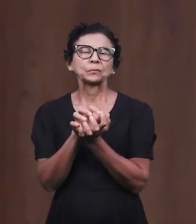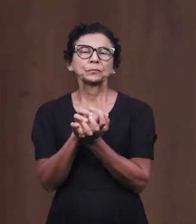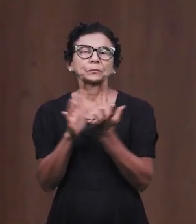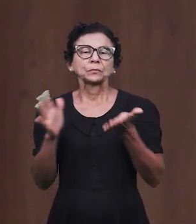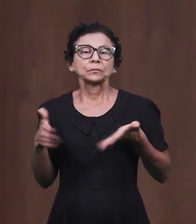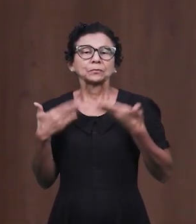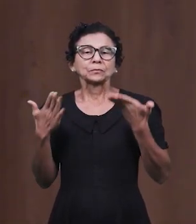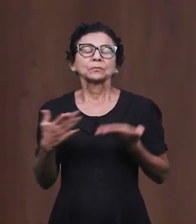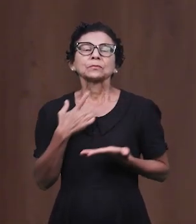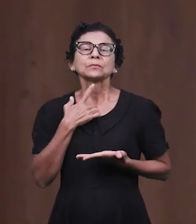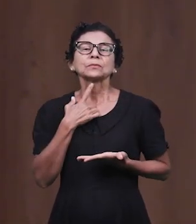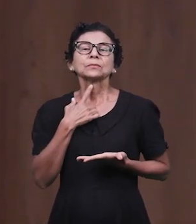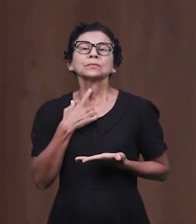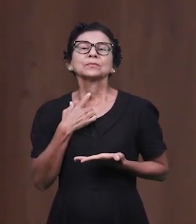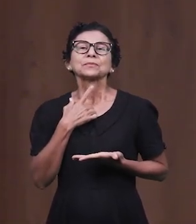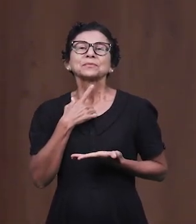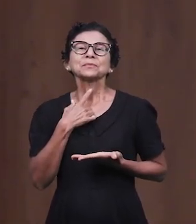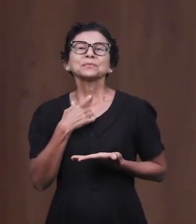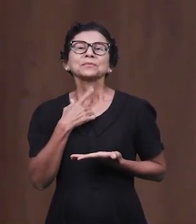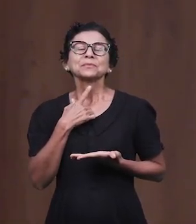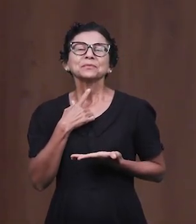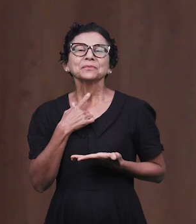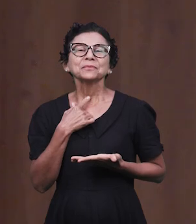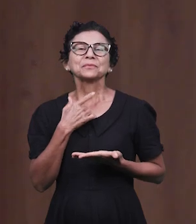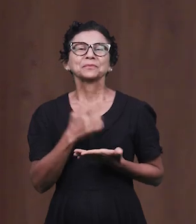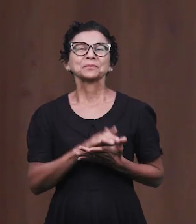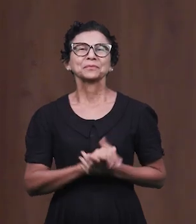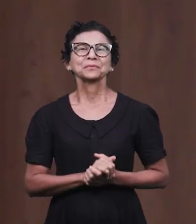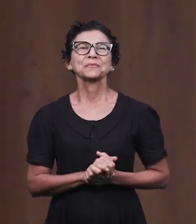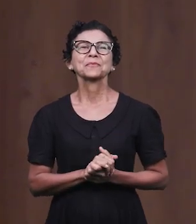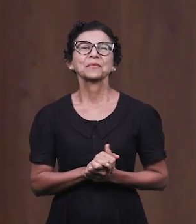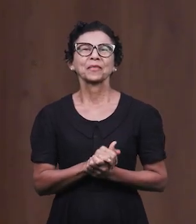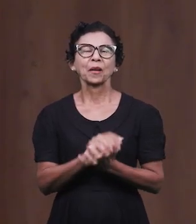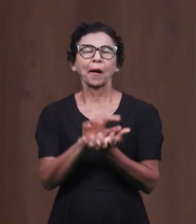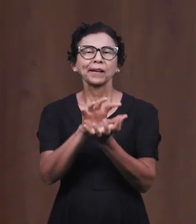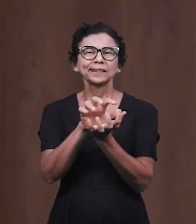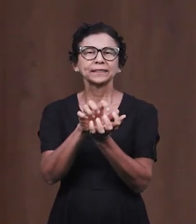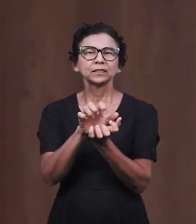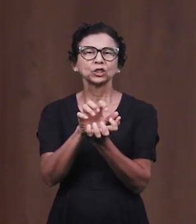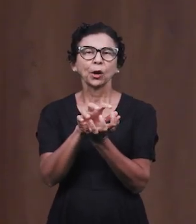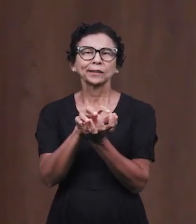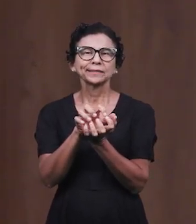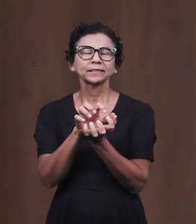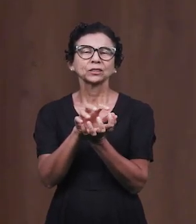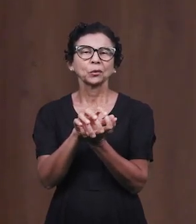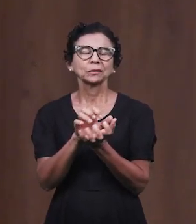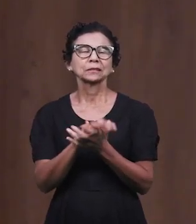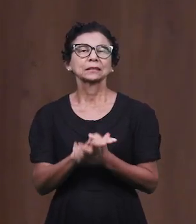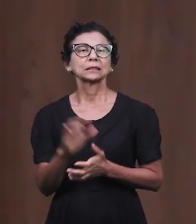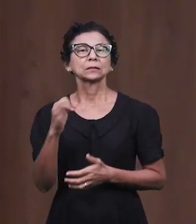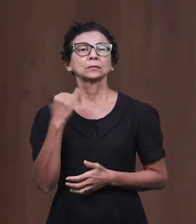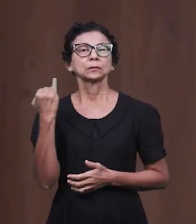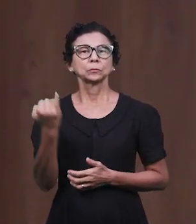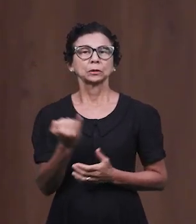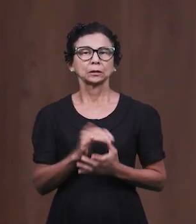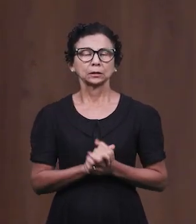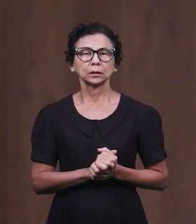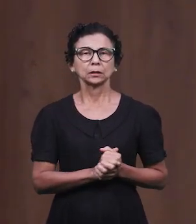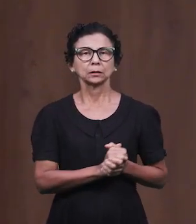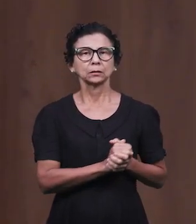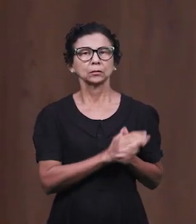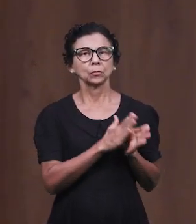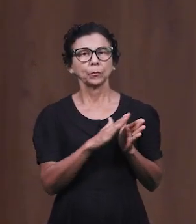da saciedade. Por isso que nós, nutricionistas, normalmente sempre enfatizamos muito para